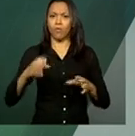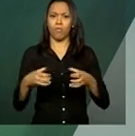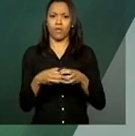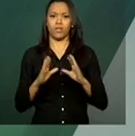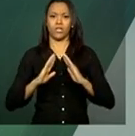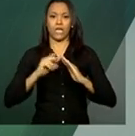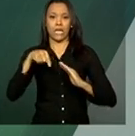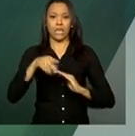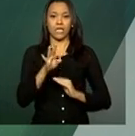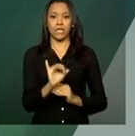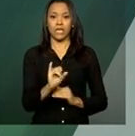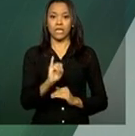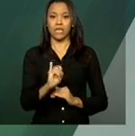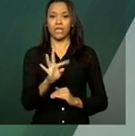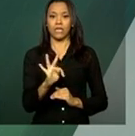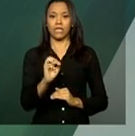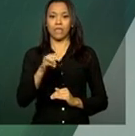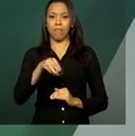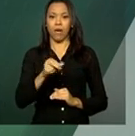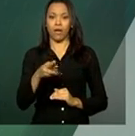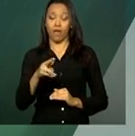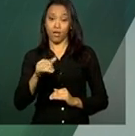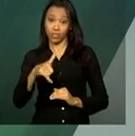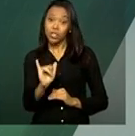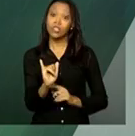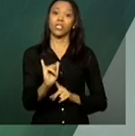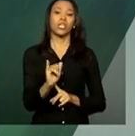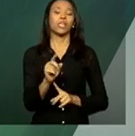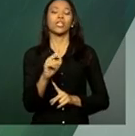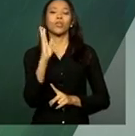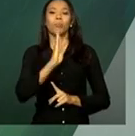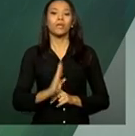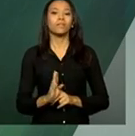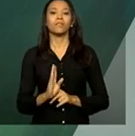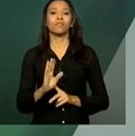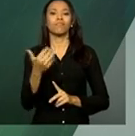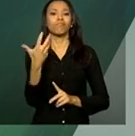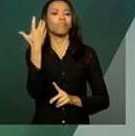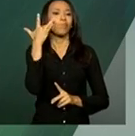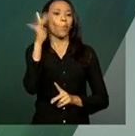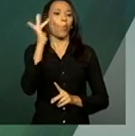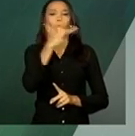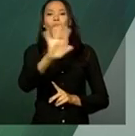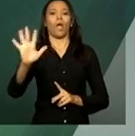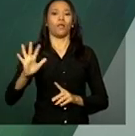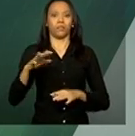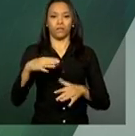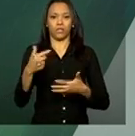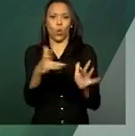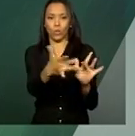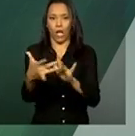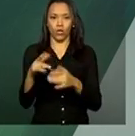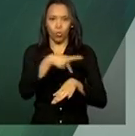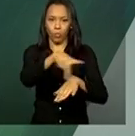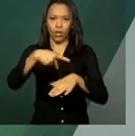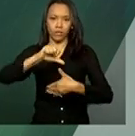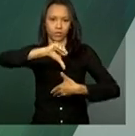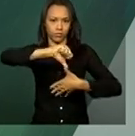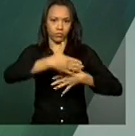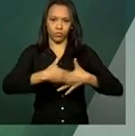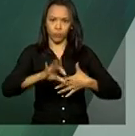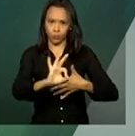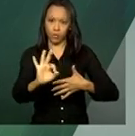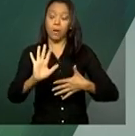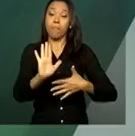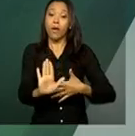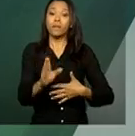mais próxima, que o Brasil não fique de alguma maneira virado de costas aos seus vizinhos da América Latina. Então, inclusive, a presidenta também